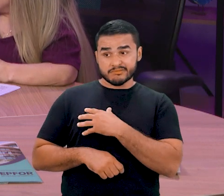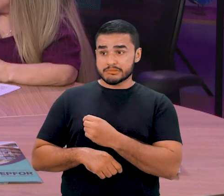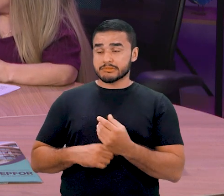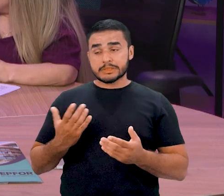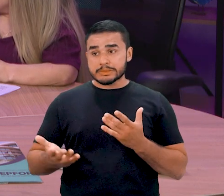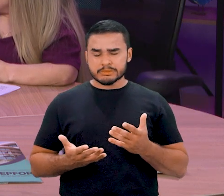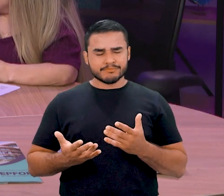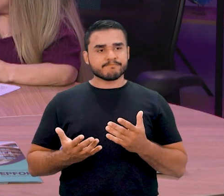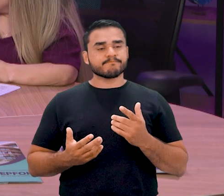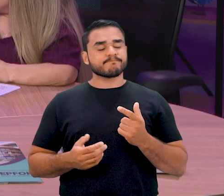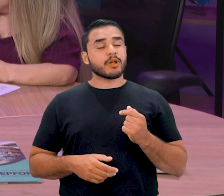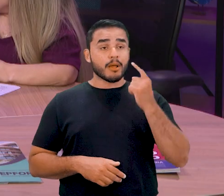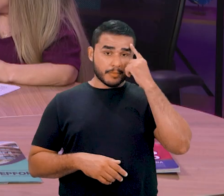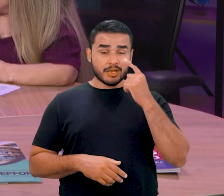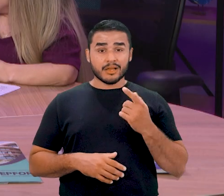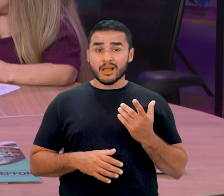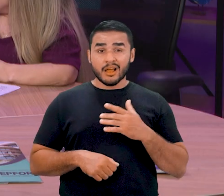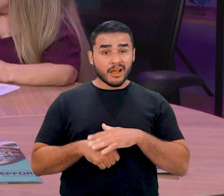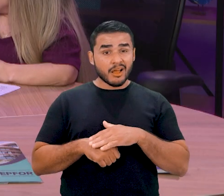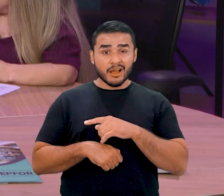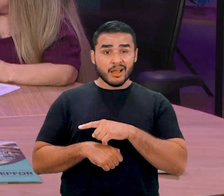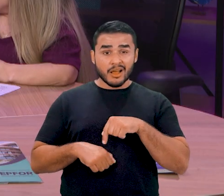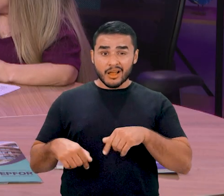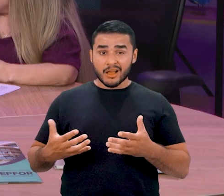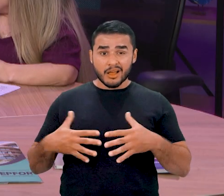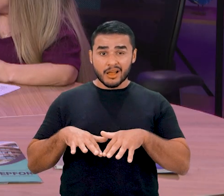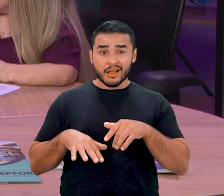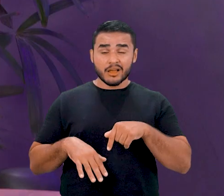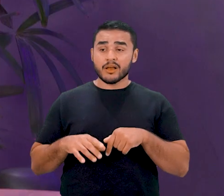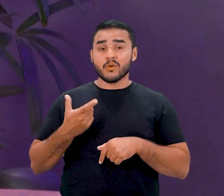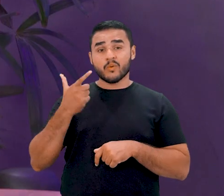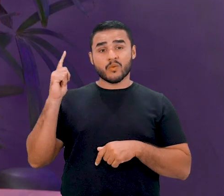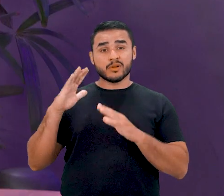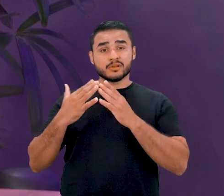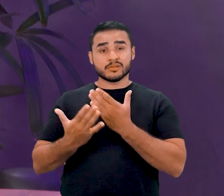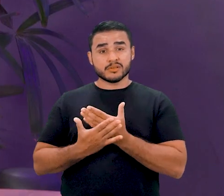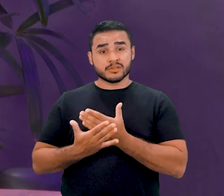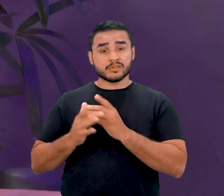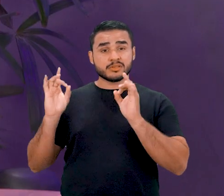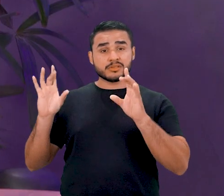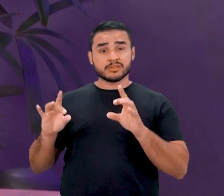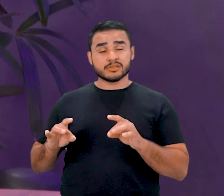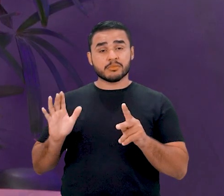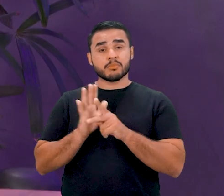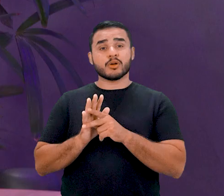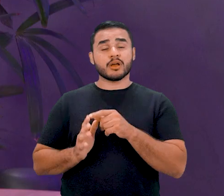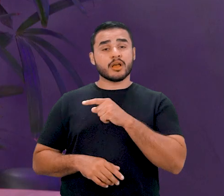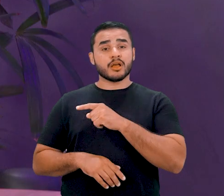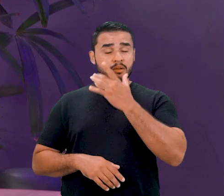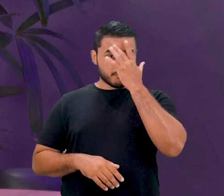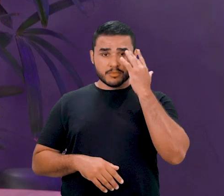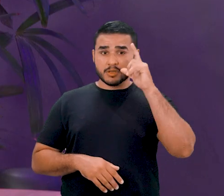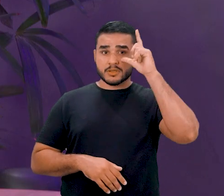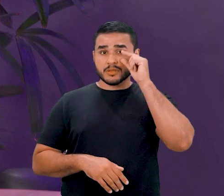eu nunca esqueci disso, ela falava, esse lugar não é para sua filha, você tem que procurar uma escola especializada para pessoas